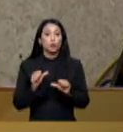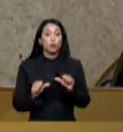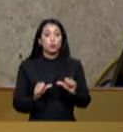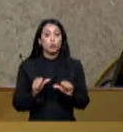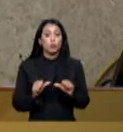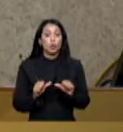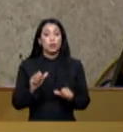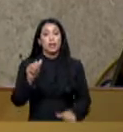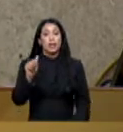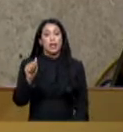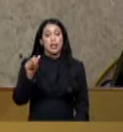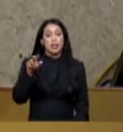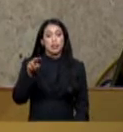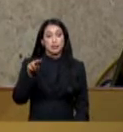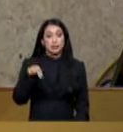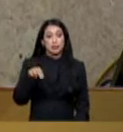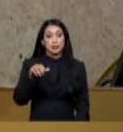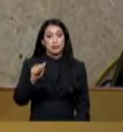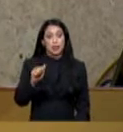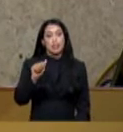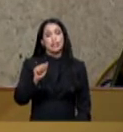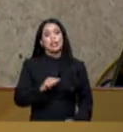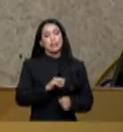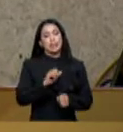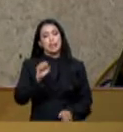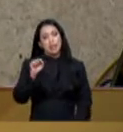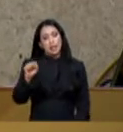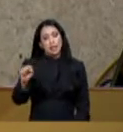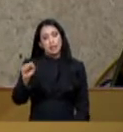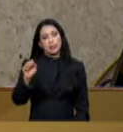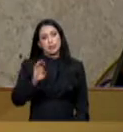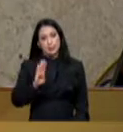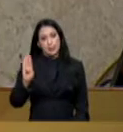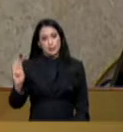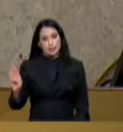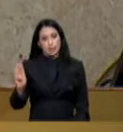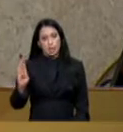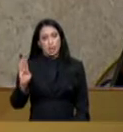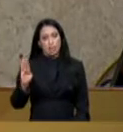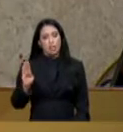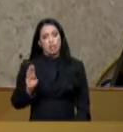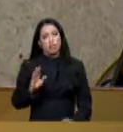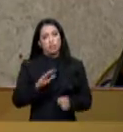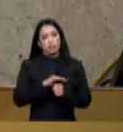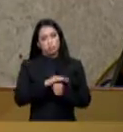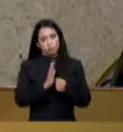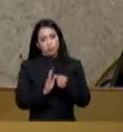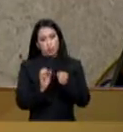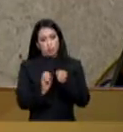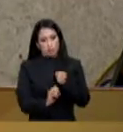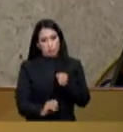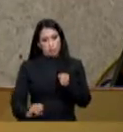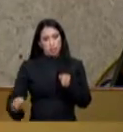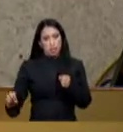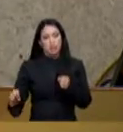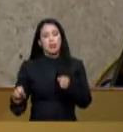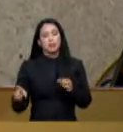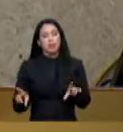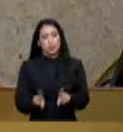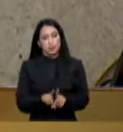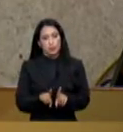para Agência Nacional de Águas e Saneamento Básico, ANA, mantida a sigla.